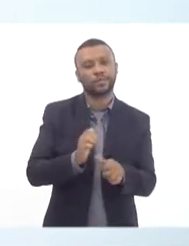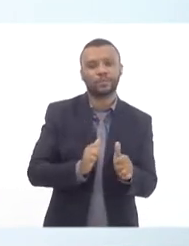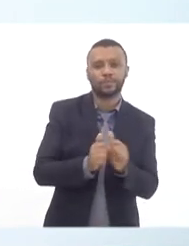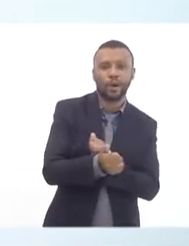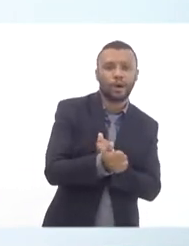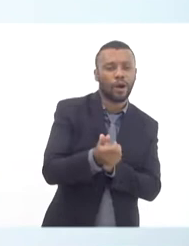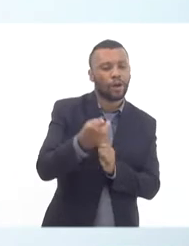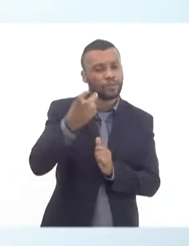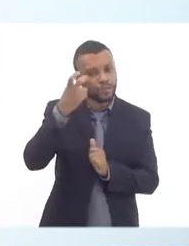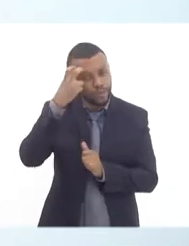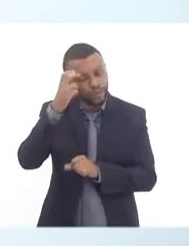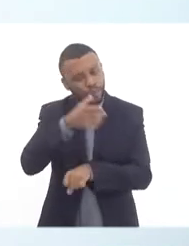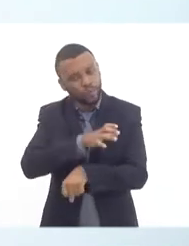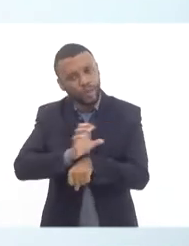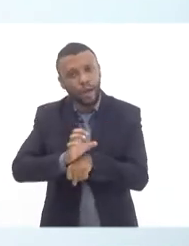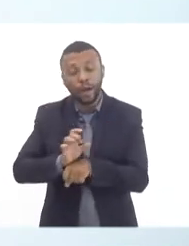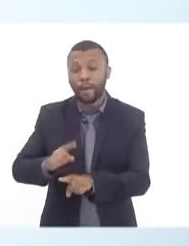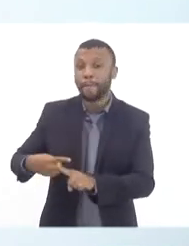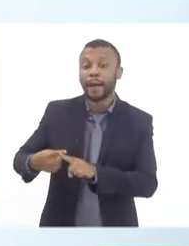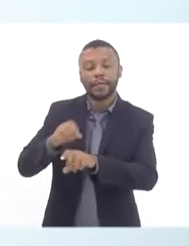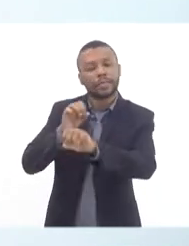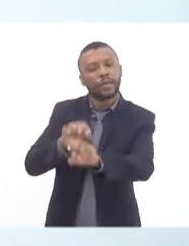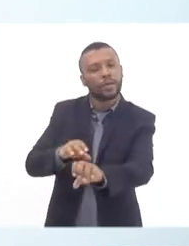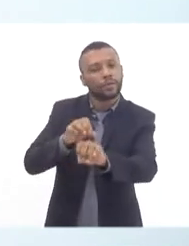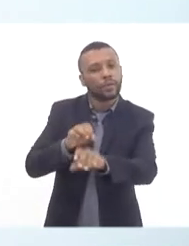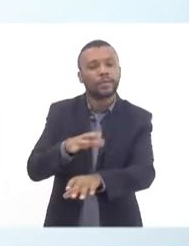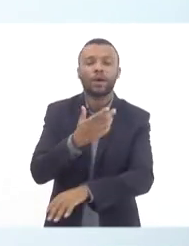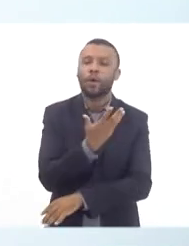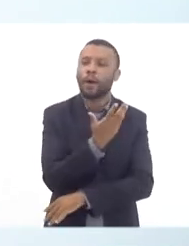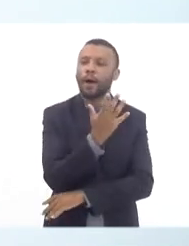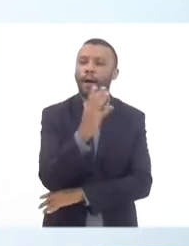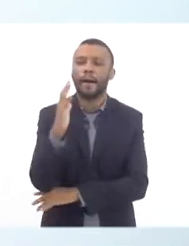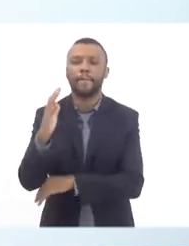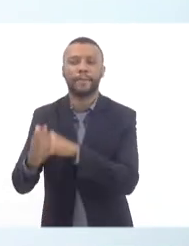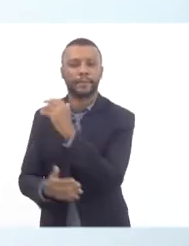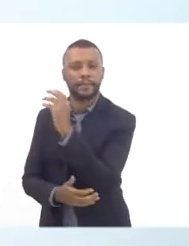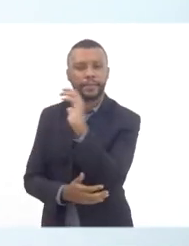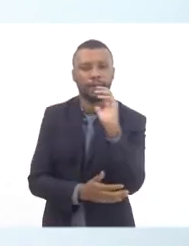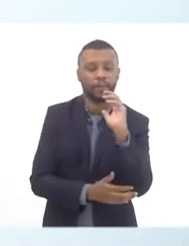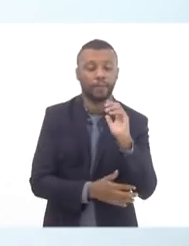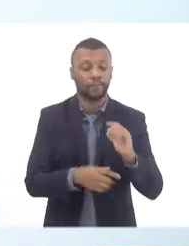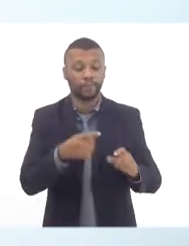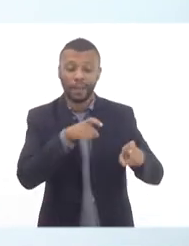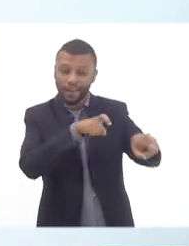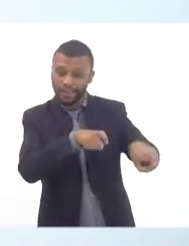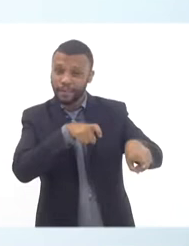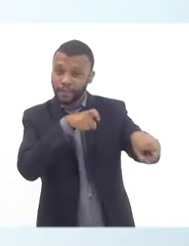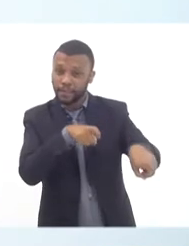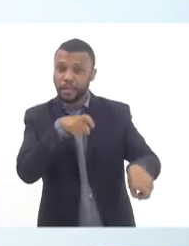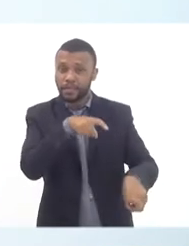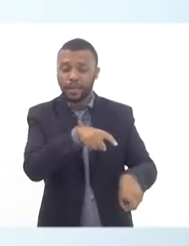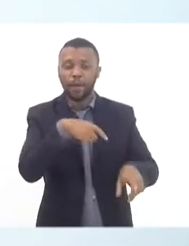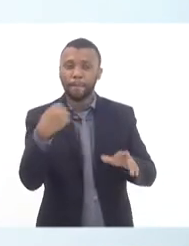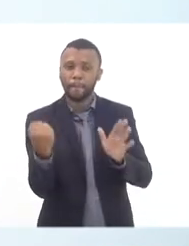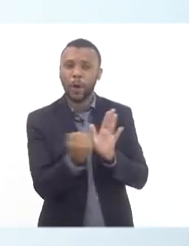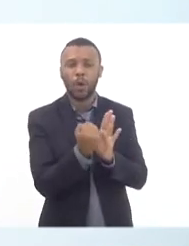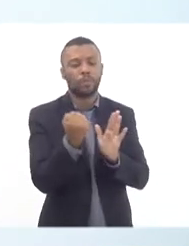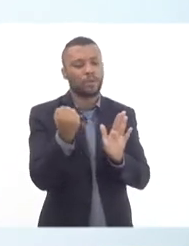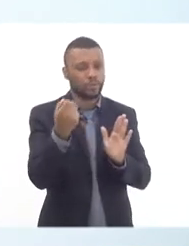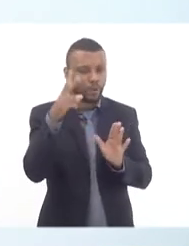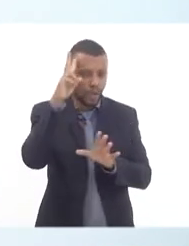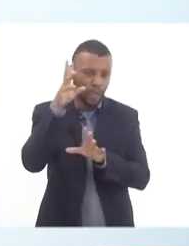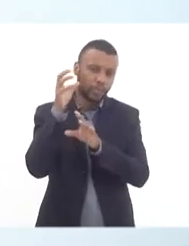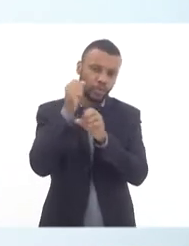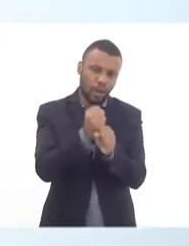Educação Ambiental. A Fazenda Colubandê é um monumento histórico localizado no 2º distrito da